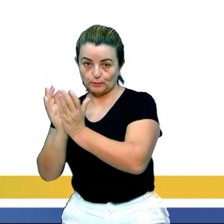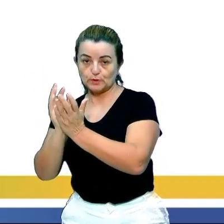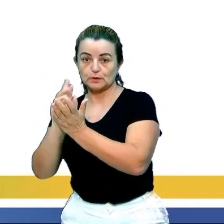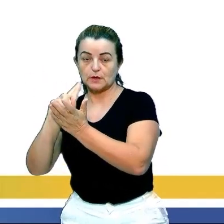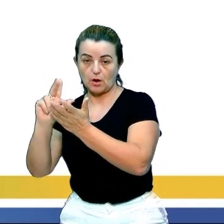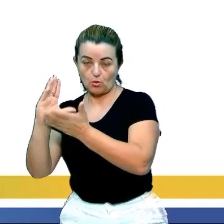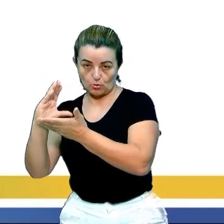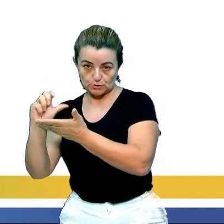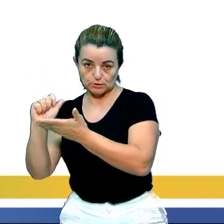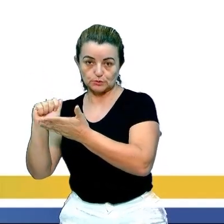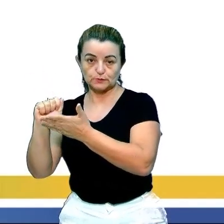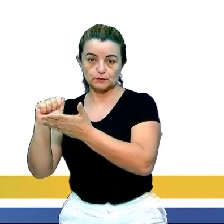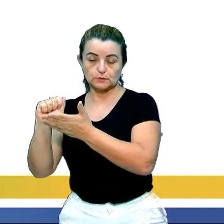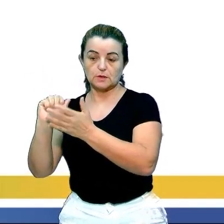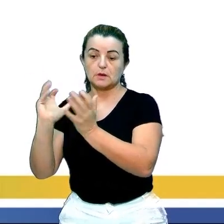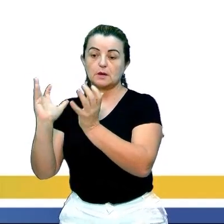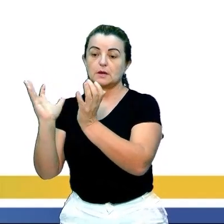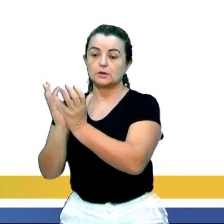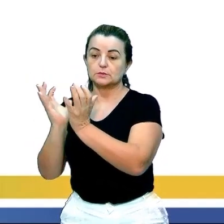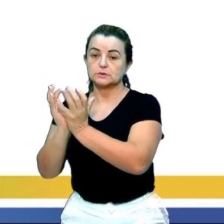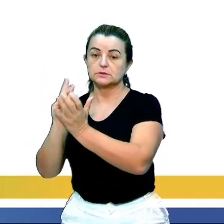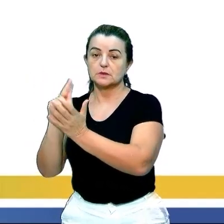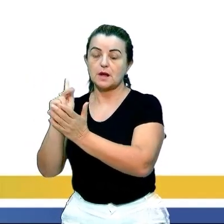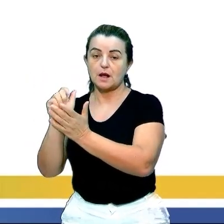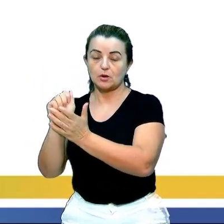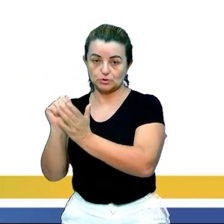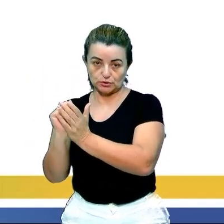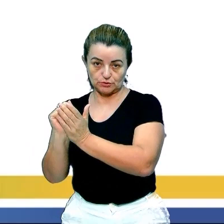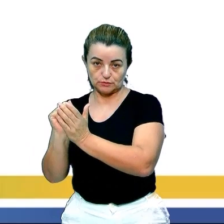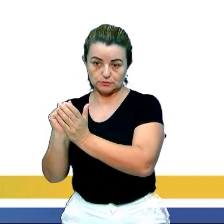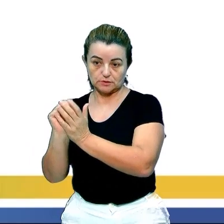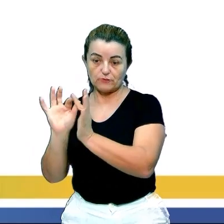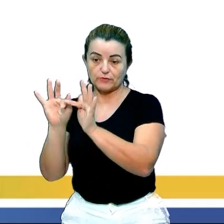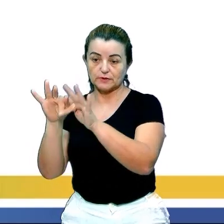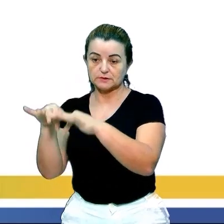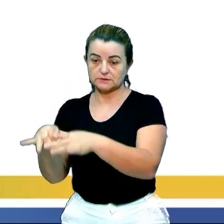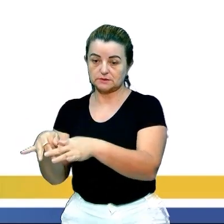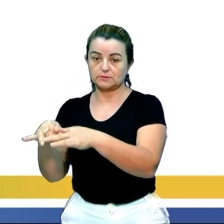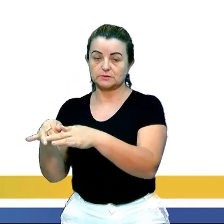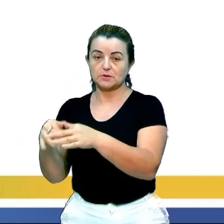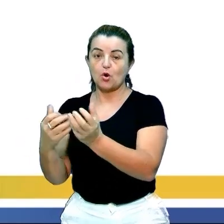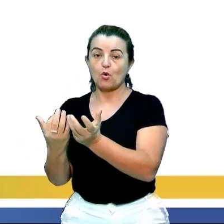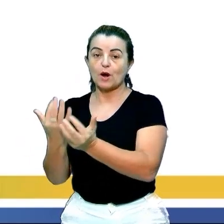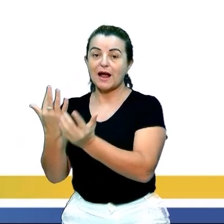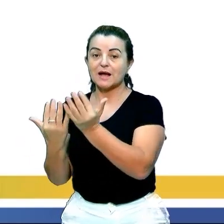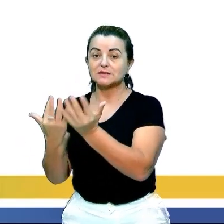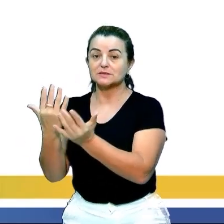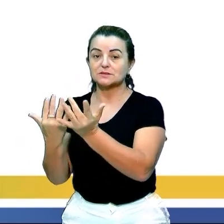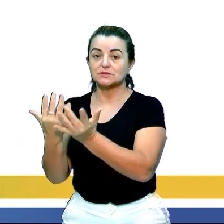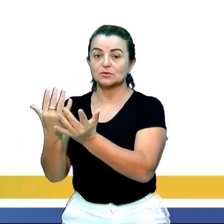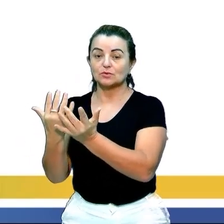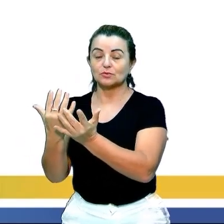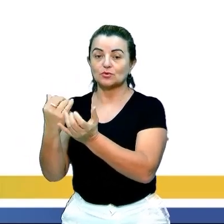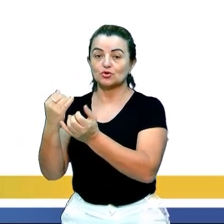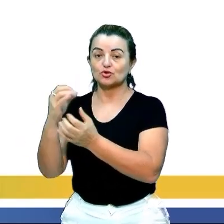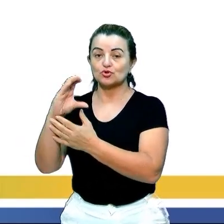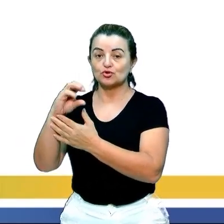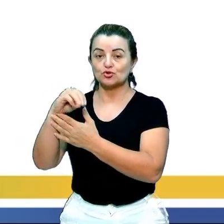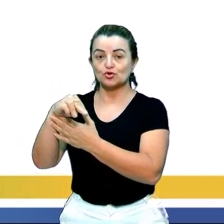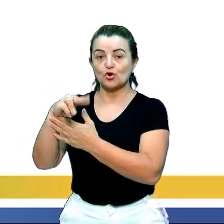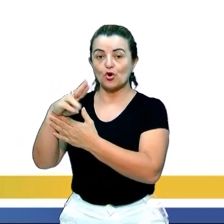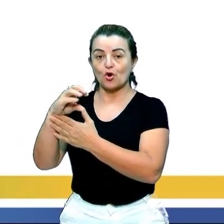calcogênios, nós temos os halogênios e, finalizando, nós temos os gases